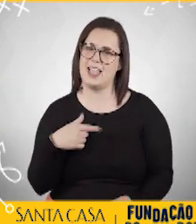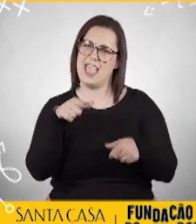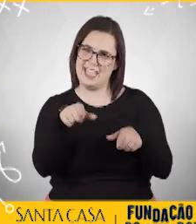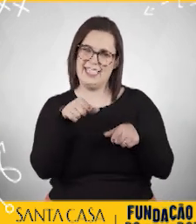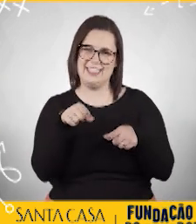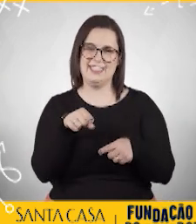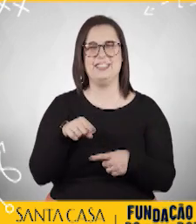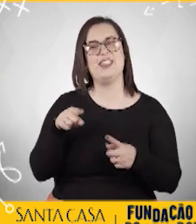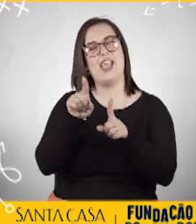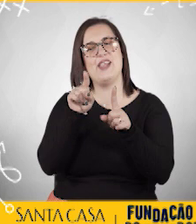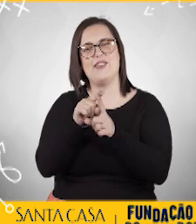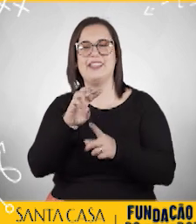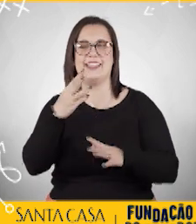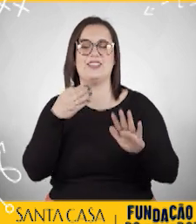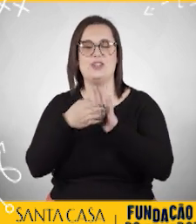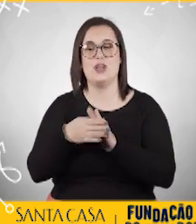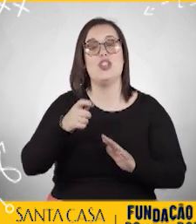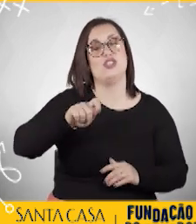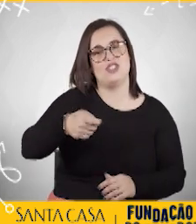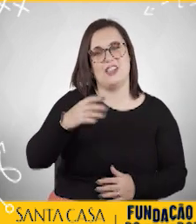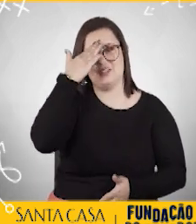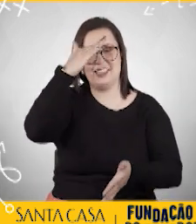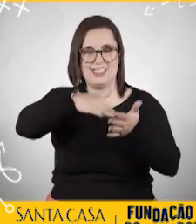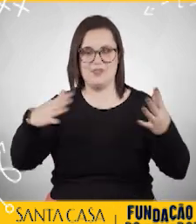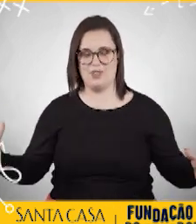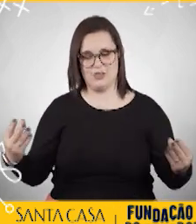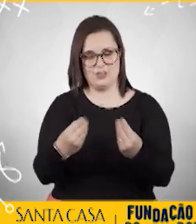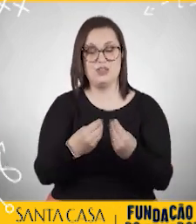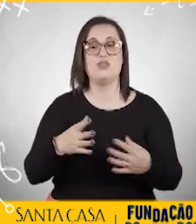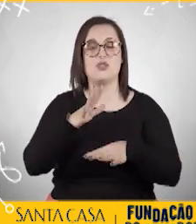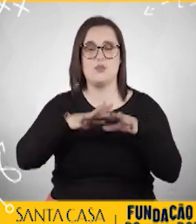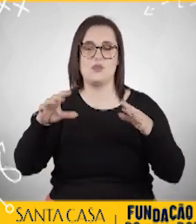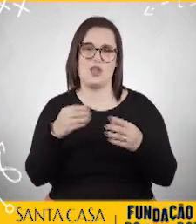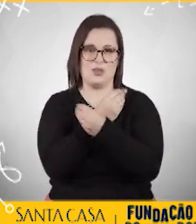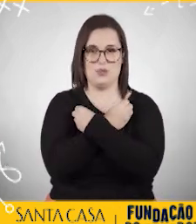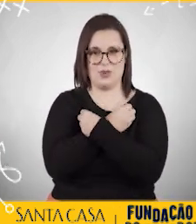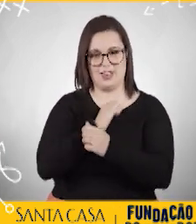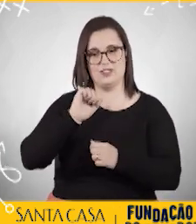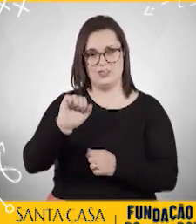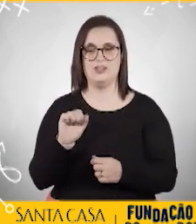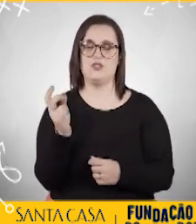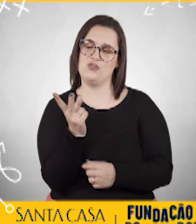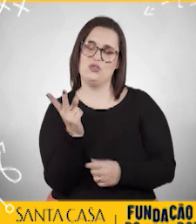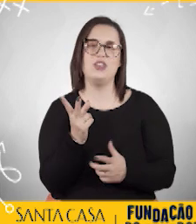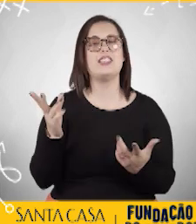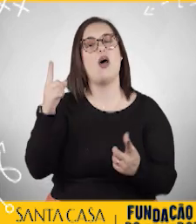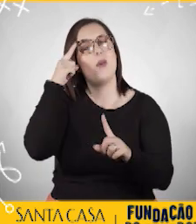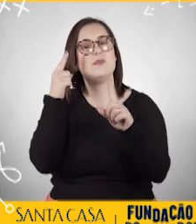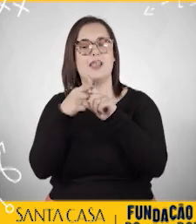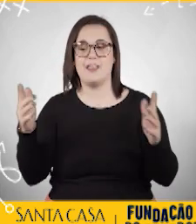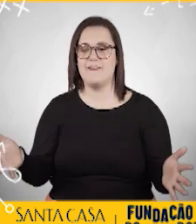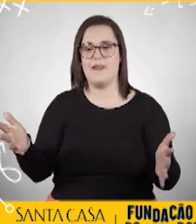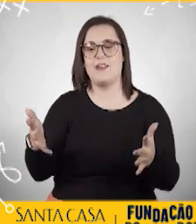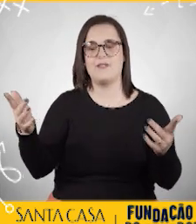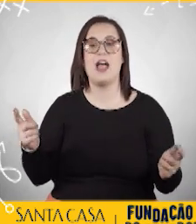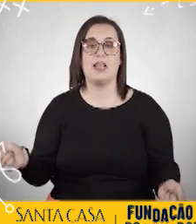Um verdadeiro hat-trick de boas causas. O Chaves e o Casa Pia uniram-se através das suas mascotes, Valentão e Ganso, com o